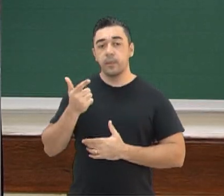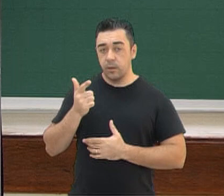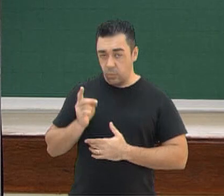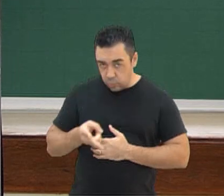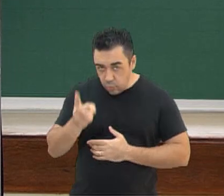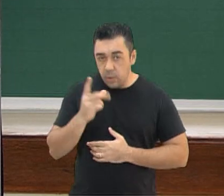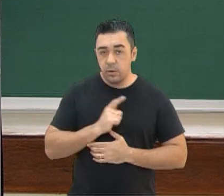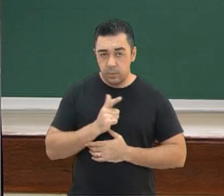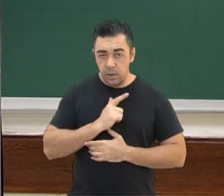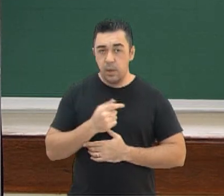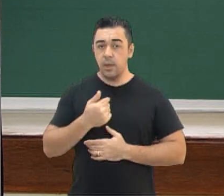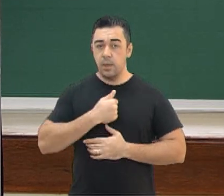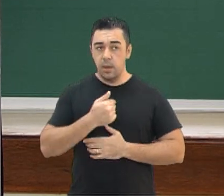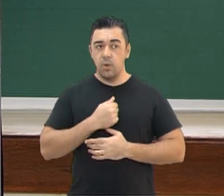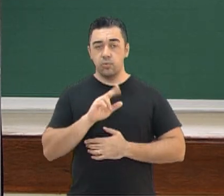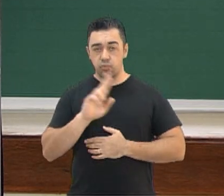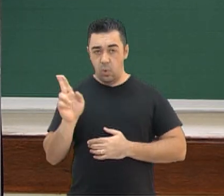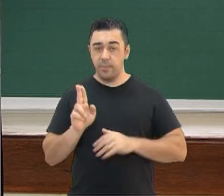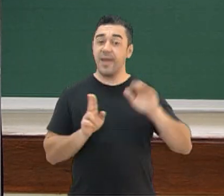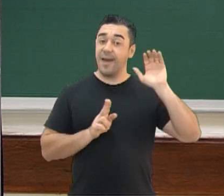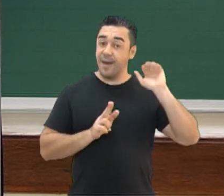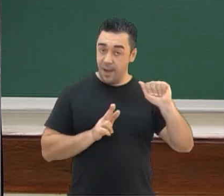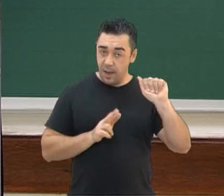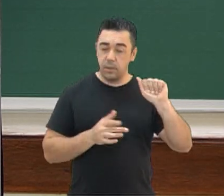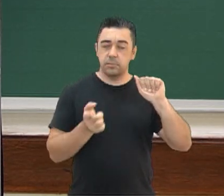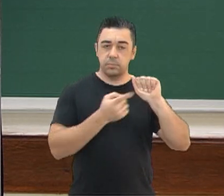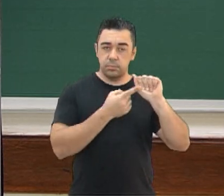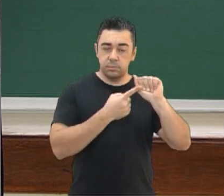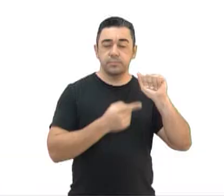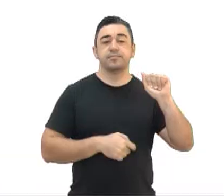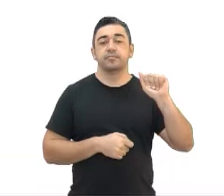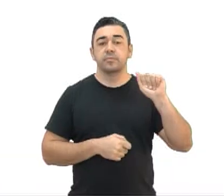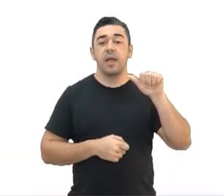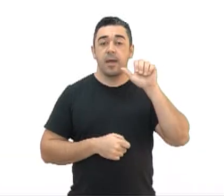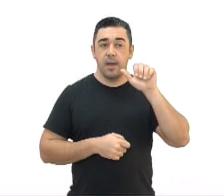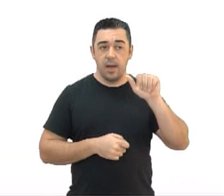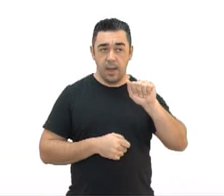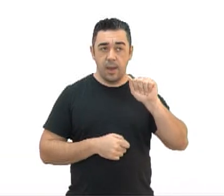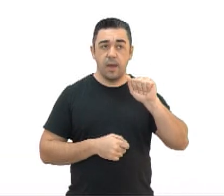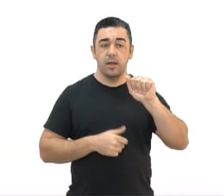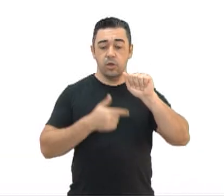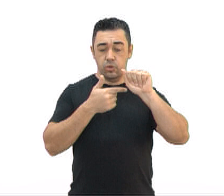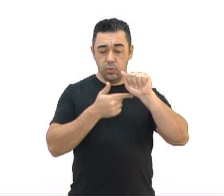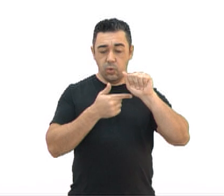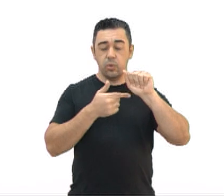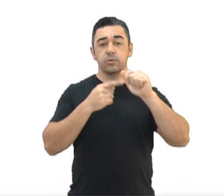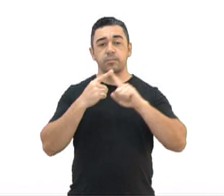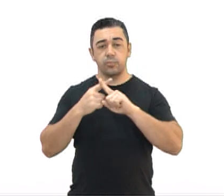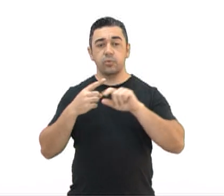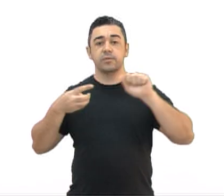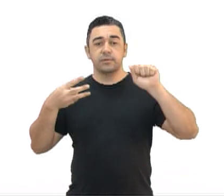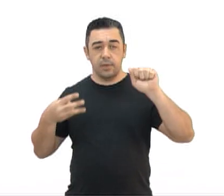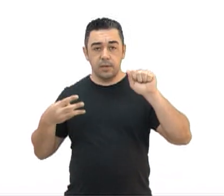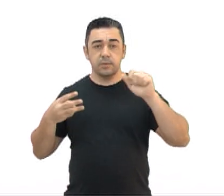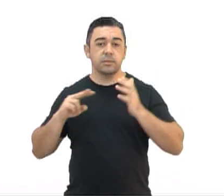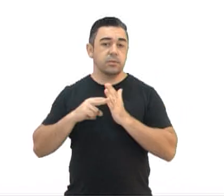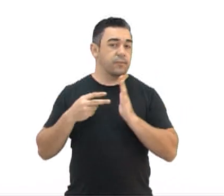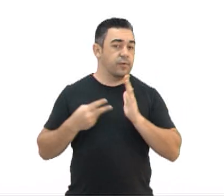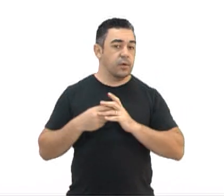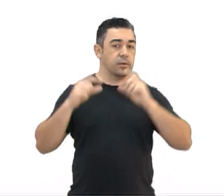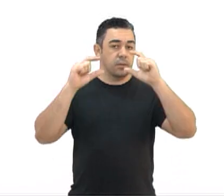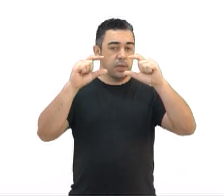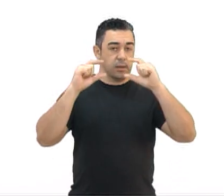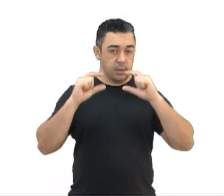novamente, eu estou chamando ela de A, tá bom? Então, olhem só, uma matriz ali 2 por 3. Por que que ela é 2 por 3? Porque eu tenho